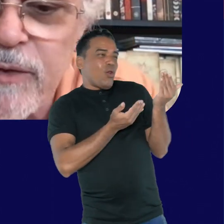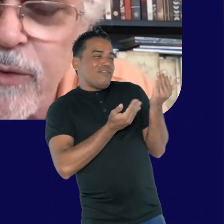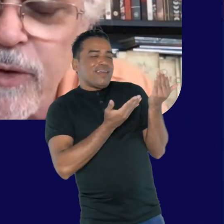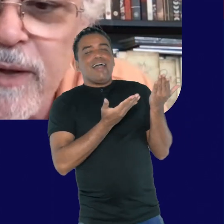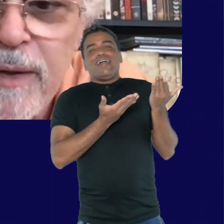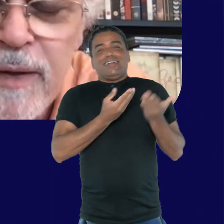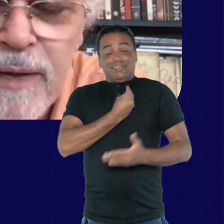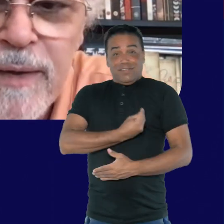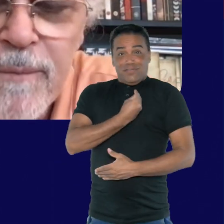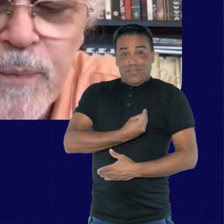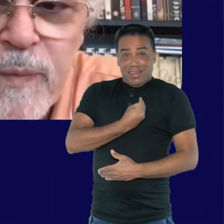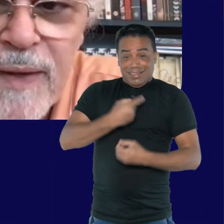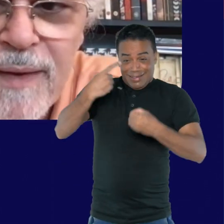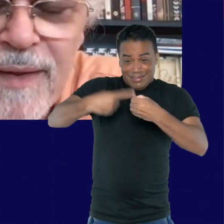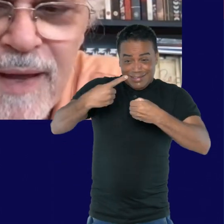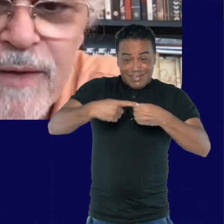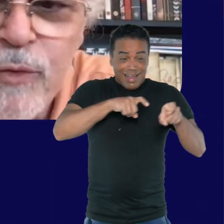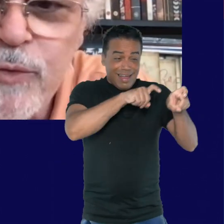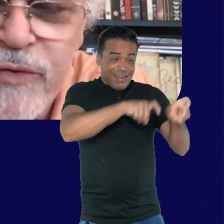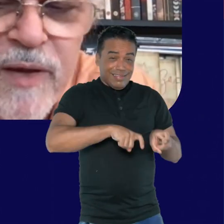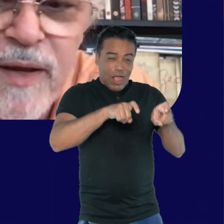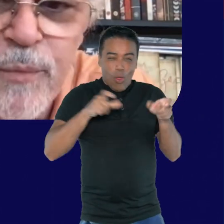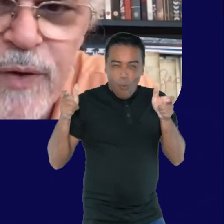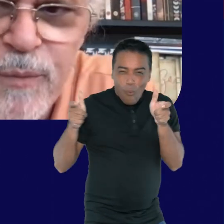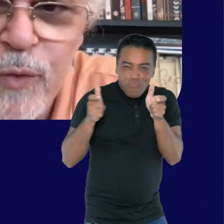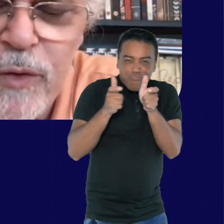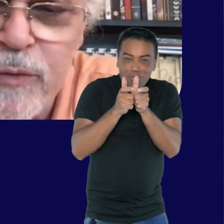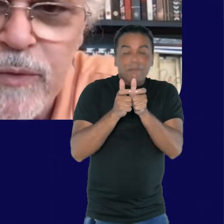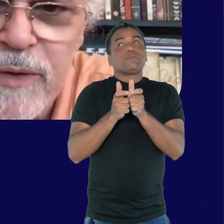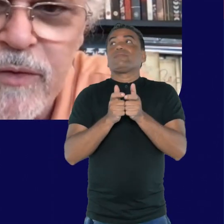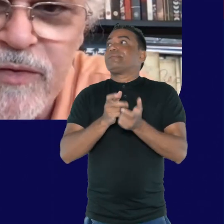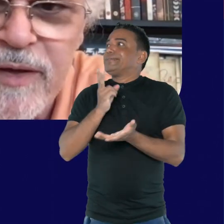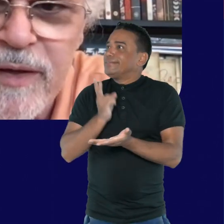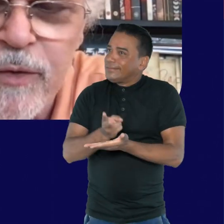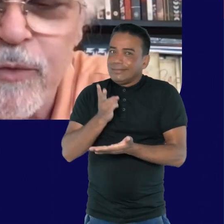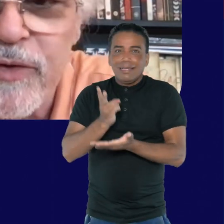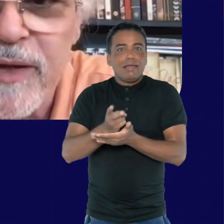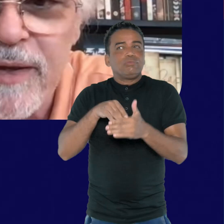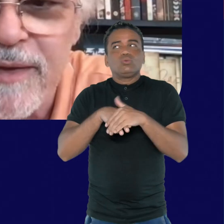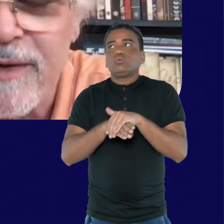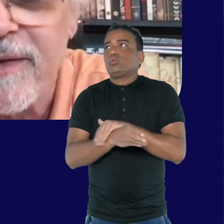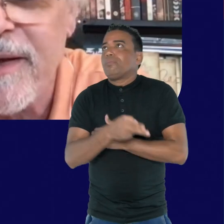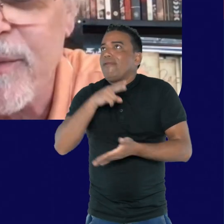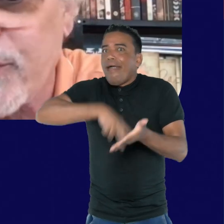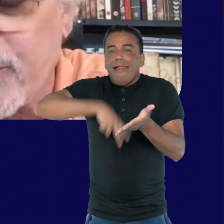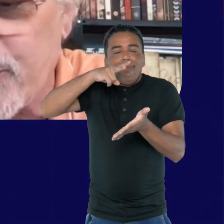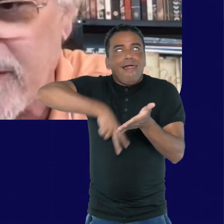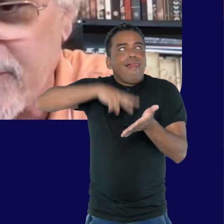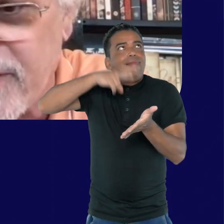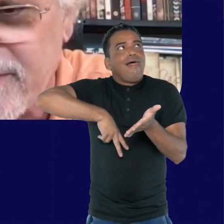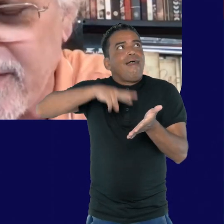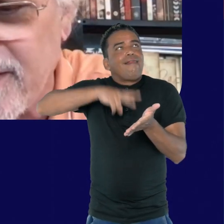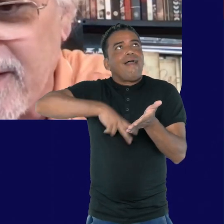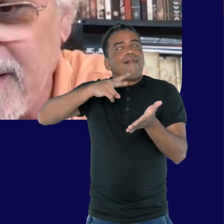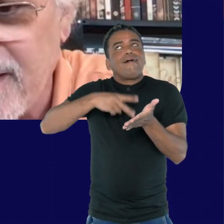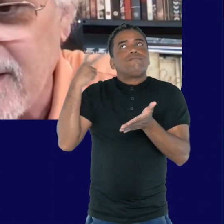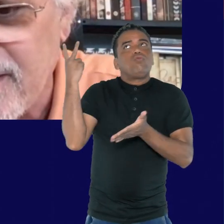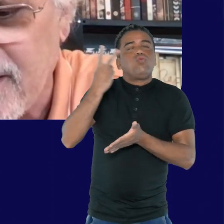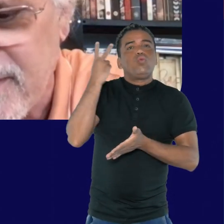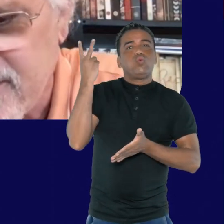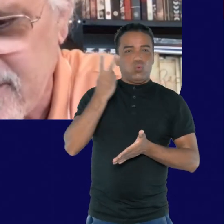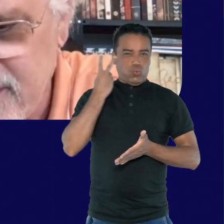do interior, e lendo sempre muito. Então, assim, eu conseguia ter tempo para